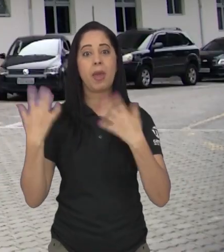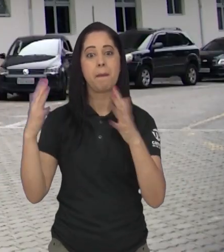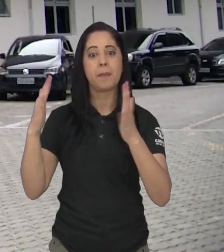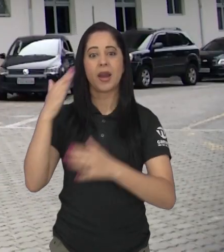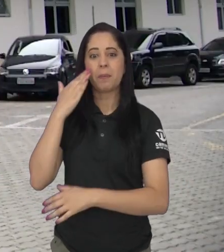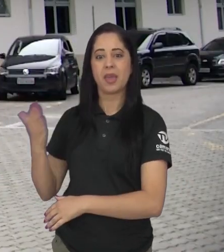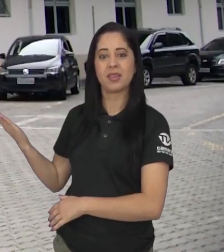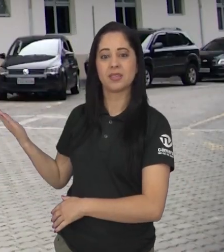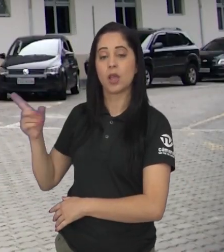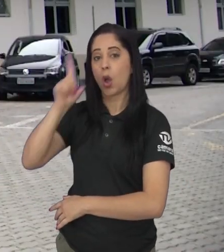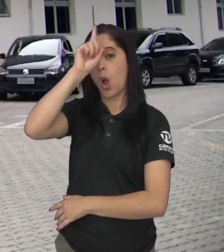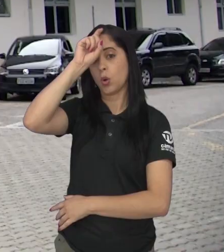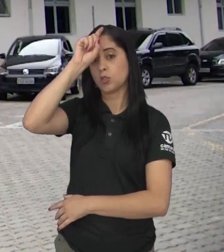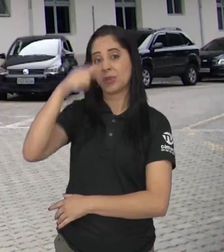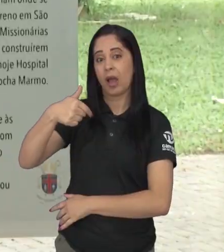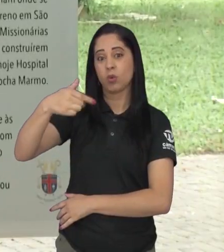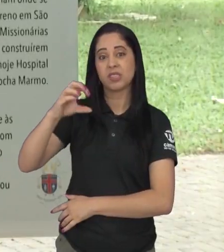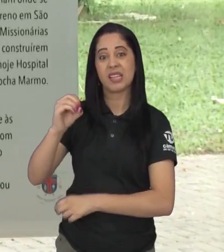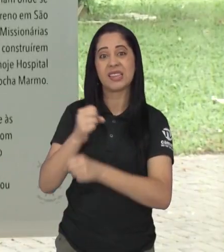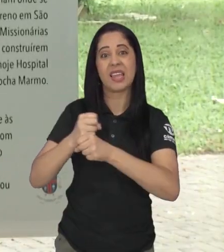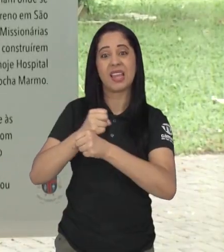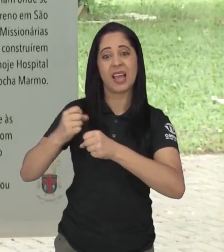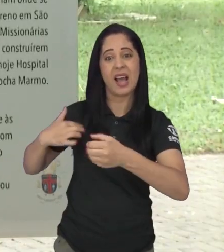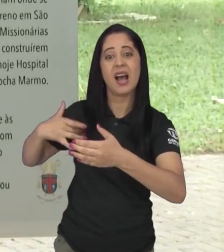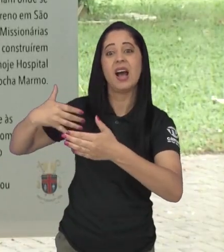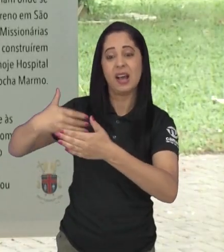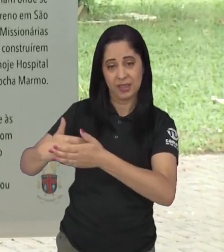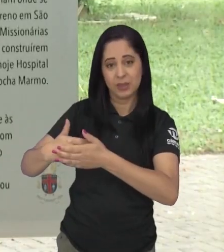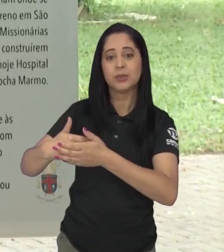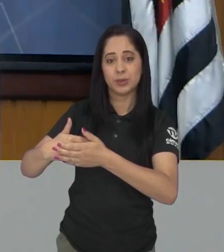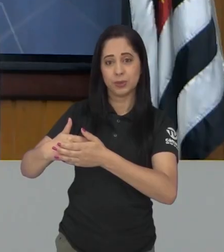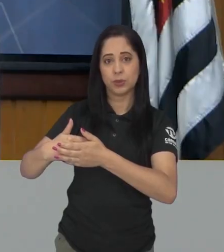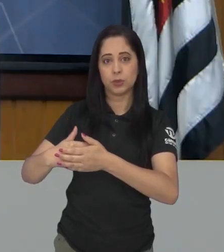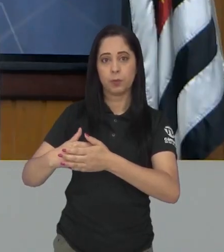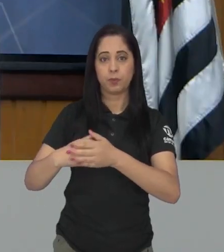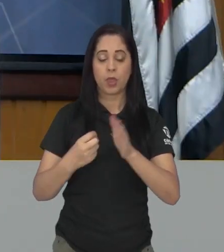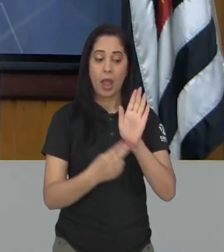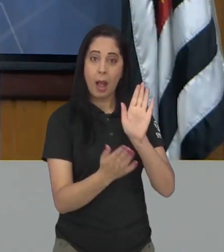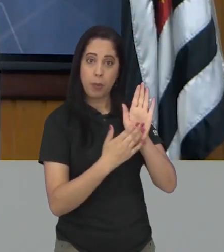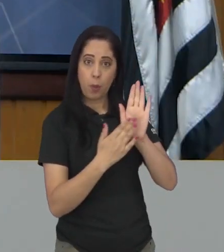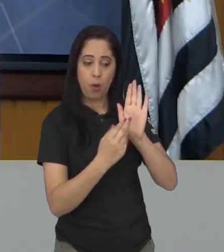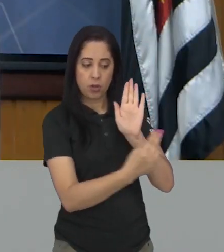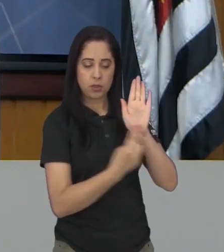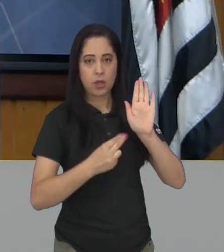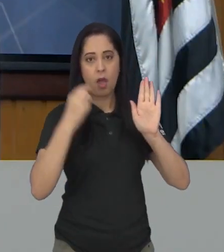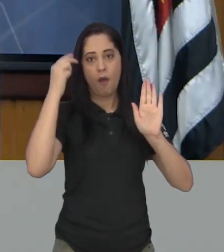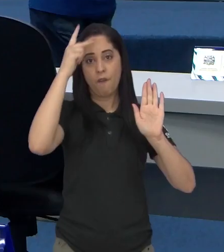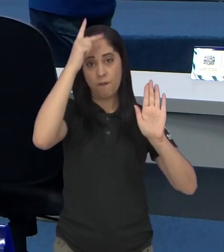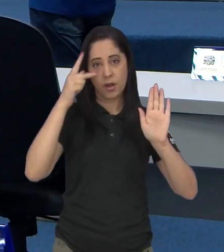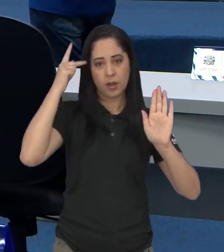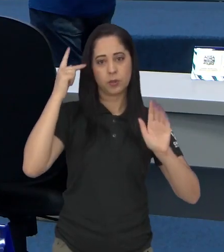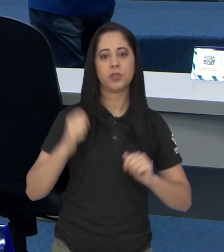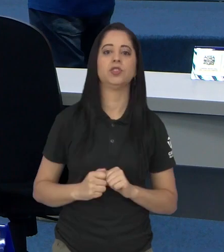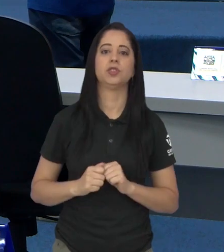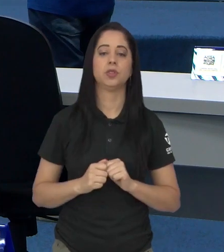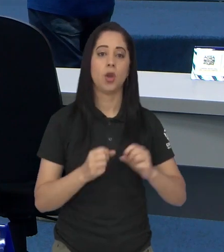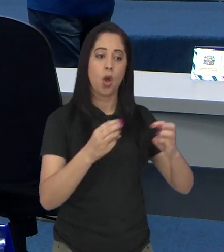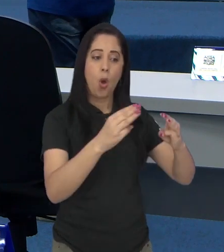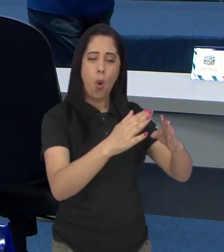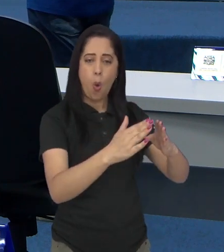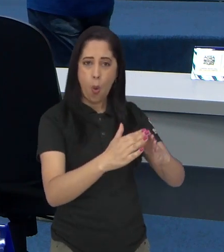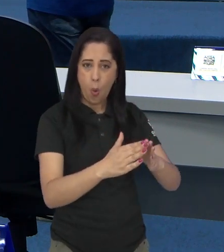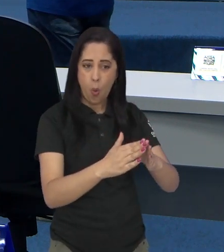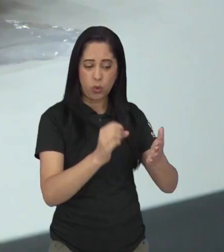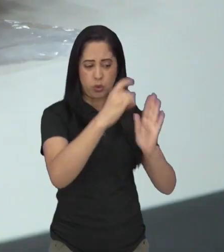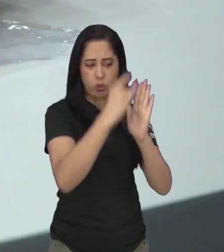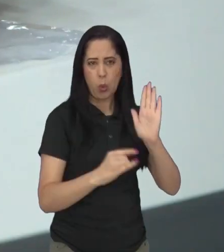Hospital Antoninho da Rocha Marmo pelos 70 anos de história. Ela foi apresentada pelo vereador Fernando Petit. Já os requerimentos eram, na